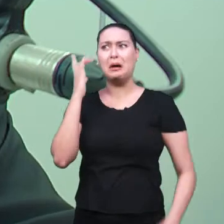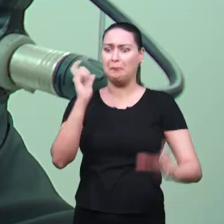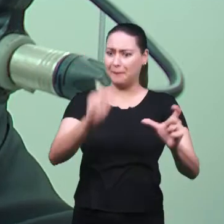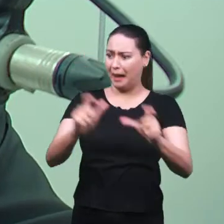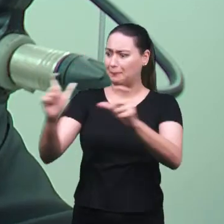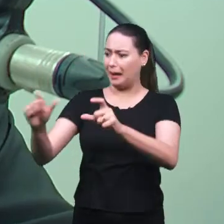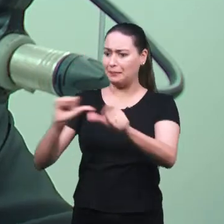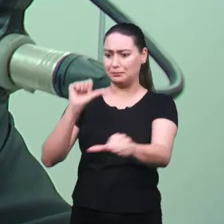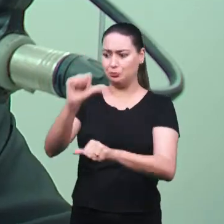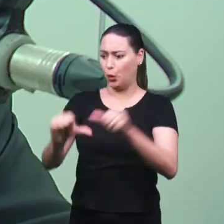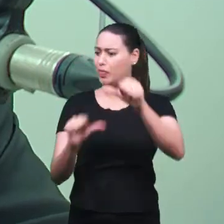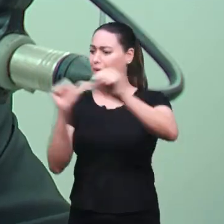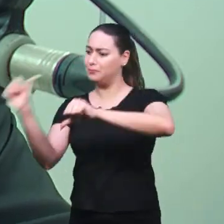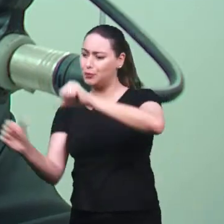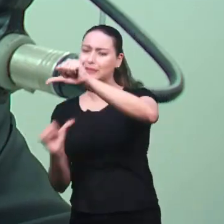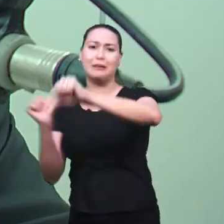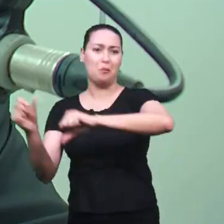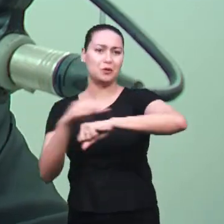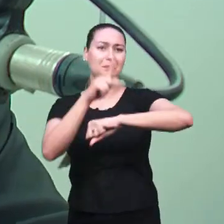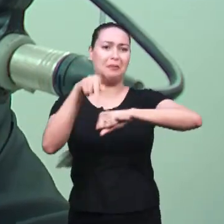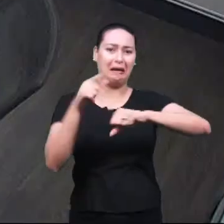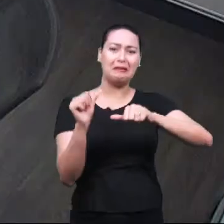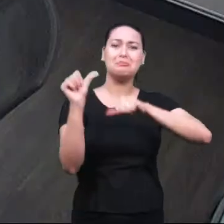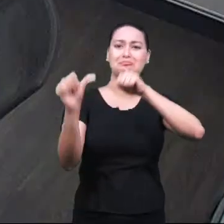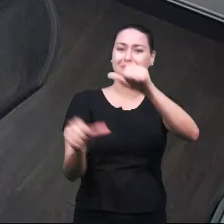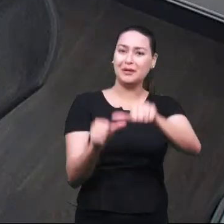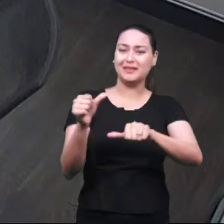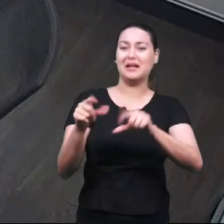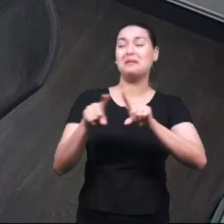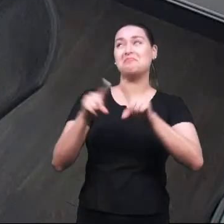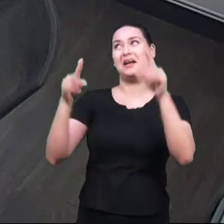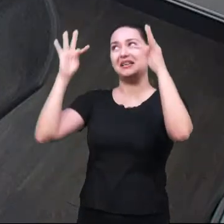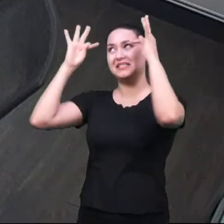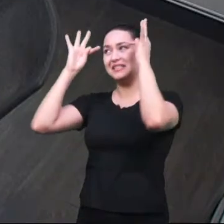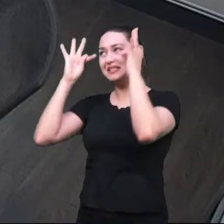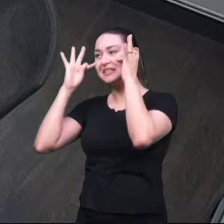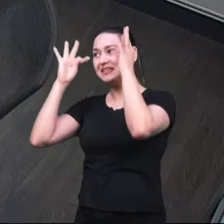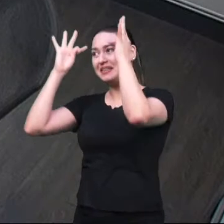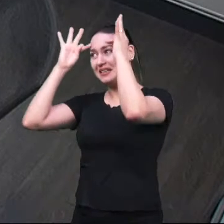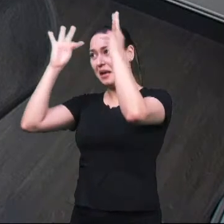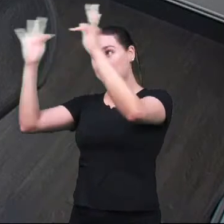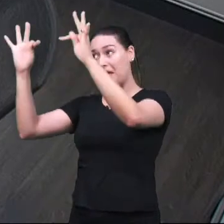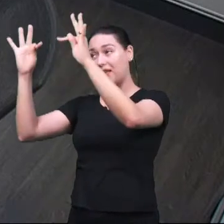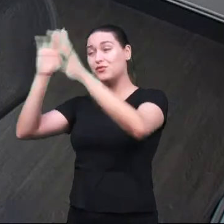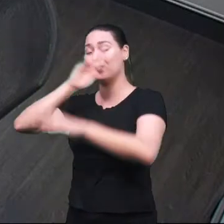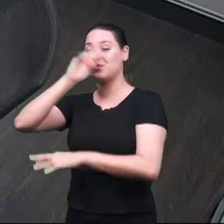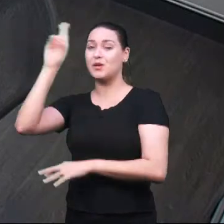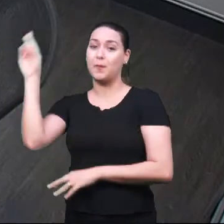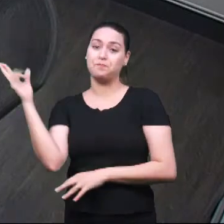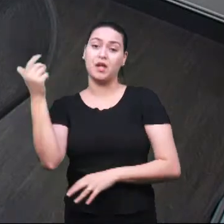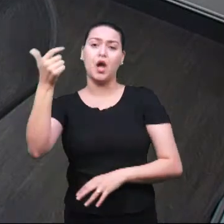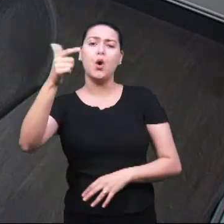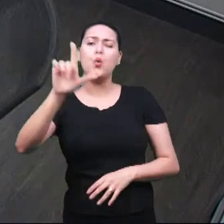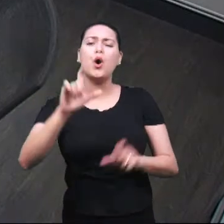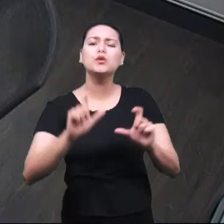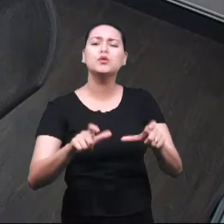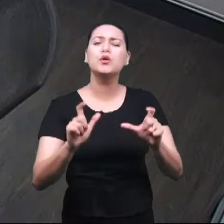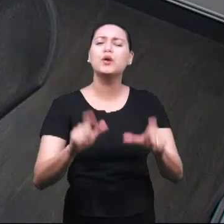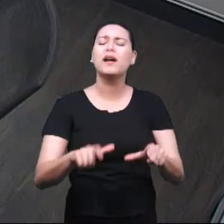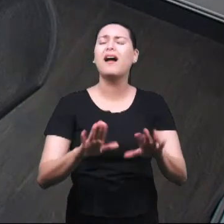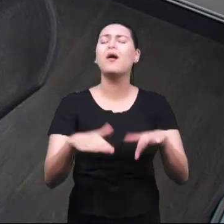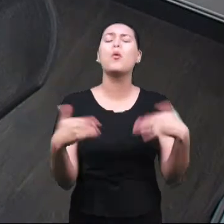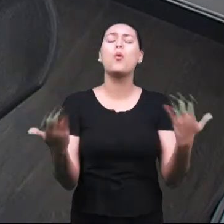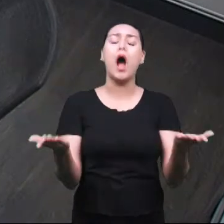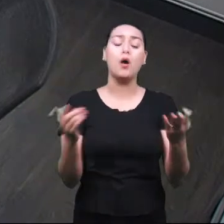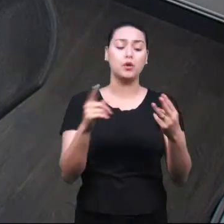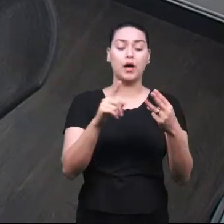pessoa muito temente ao Senhor. E o outro lugar é a Bélgica? Não, é Hungria. Hungria, desculpa. Budapeste. Budapeste.